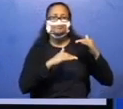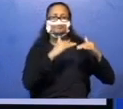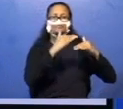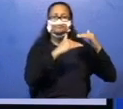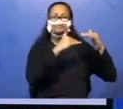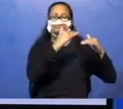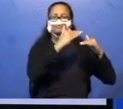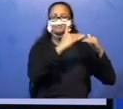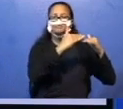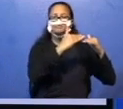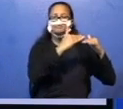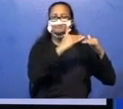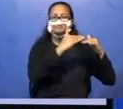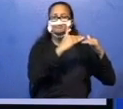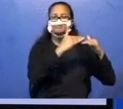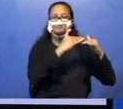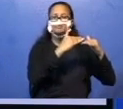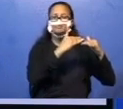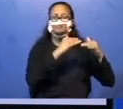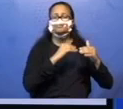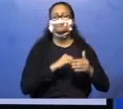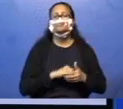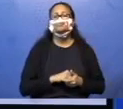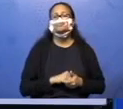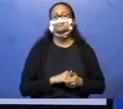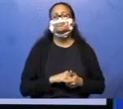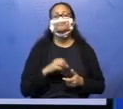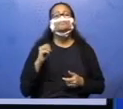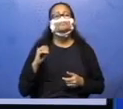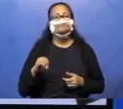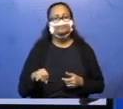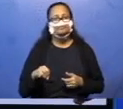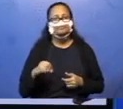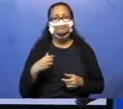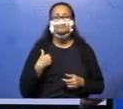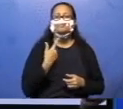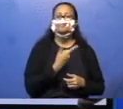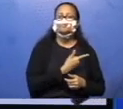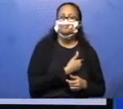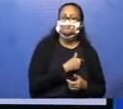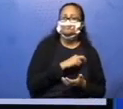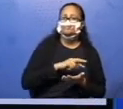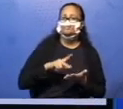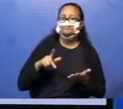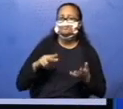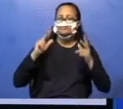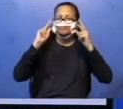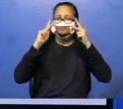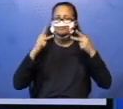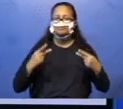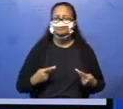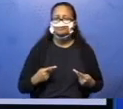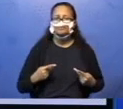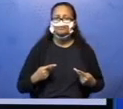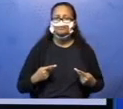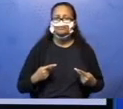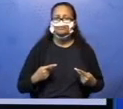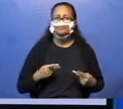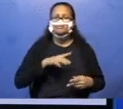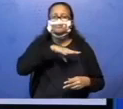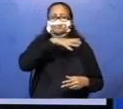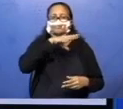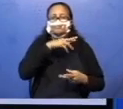em função da evolução. Sim, nós seres humanos, os bichos e as